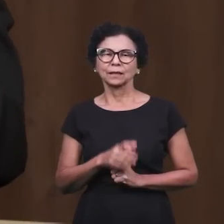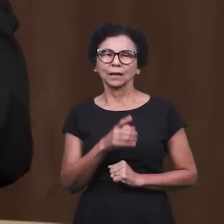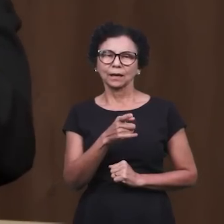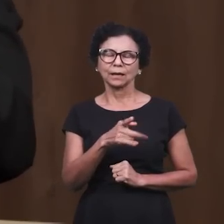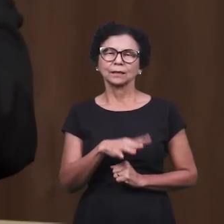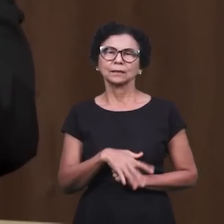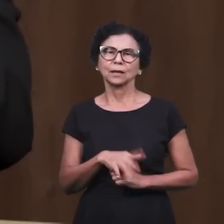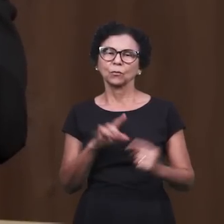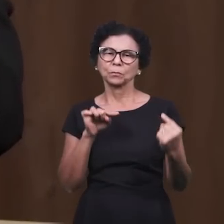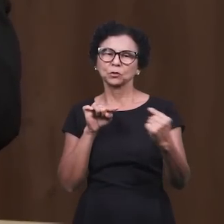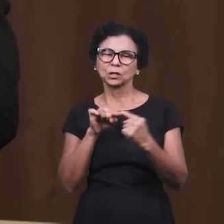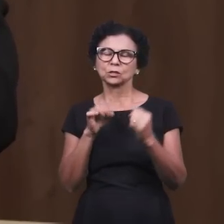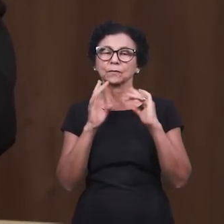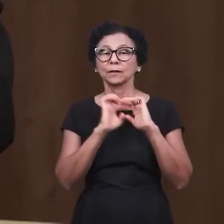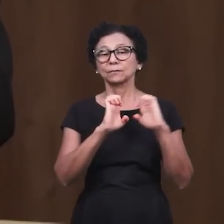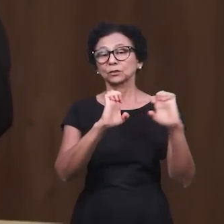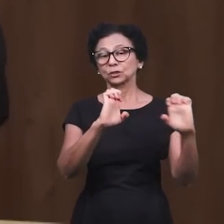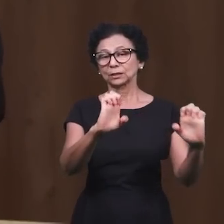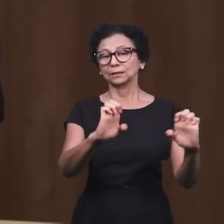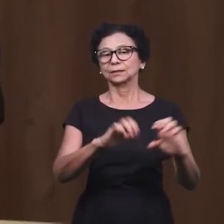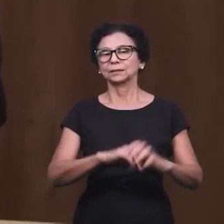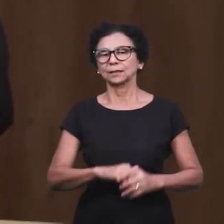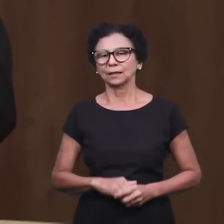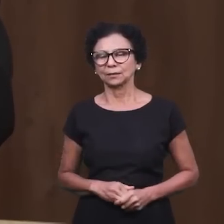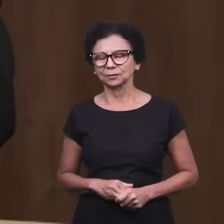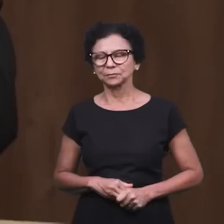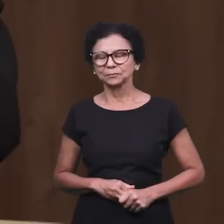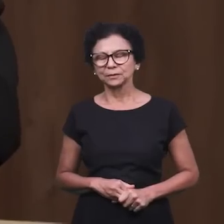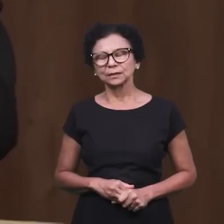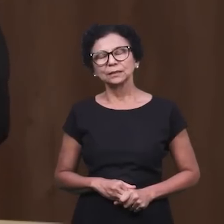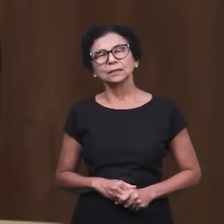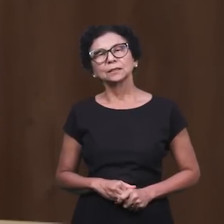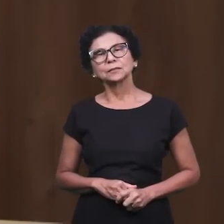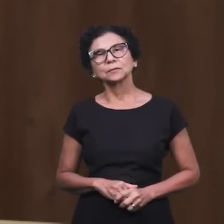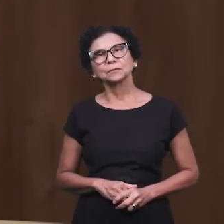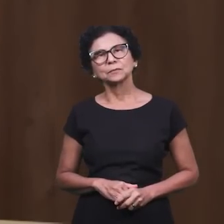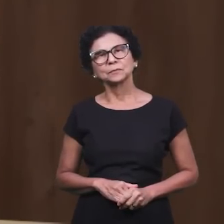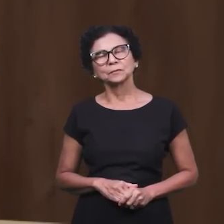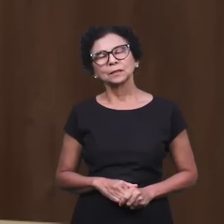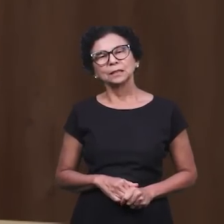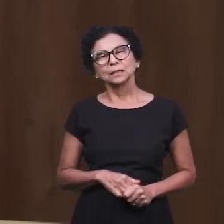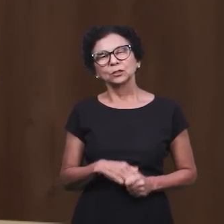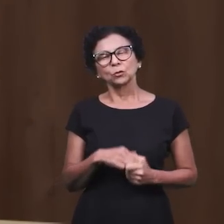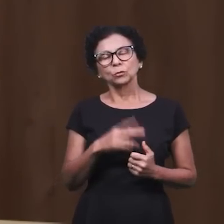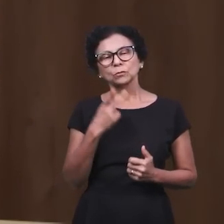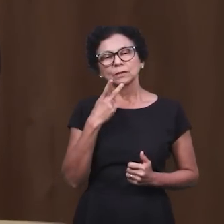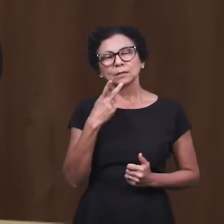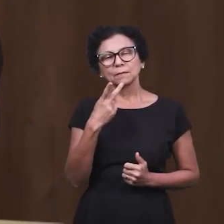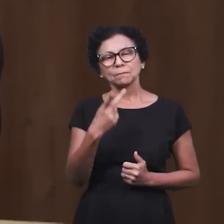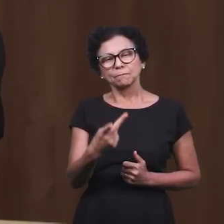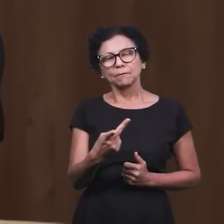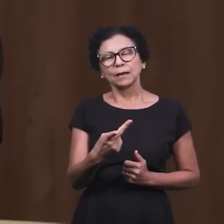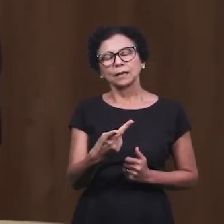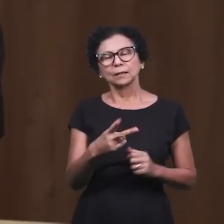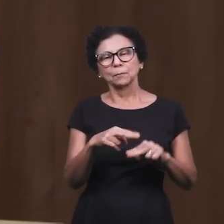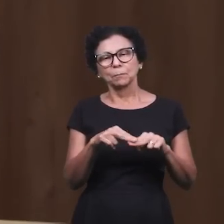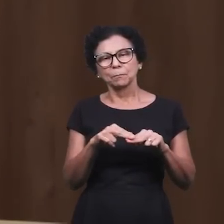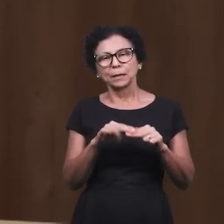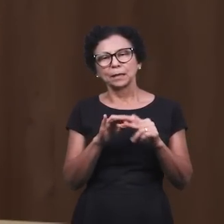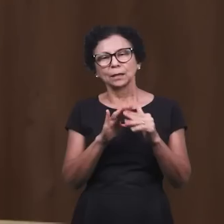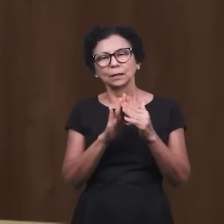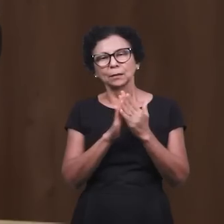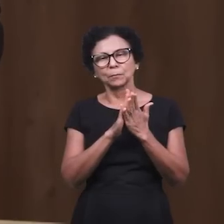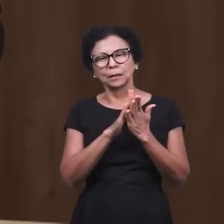lugar, ou seja, essa ponta aí de cobre bem afiada é uma palavra do Espírito. Amém. E você vê que já é um